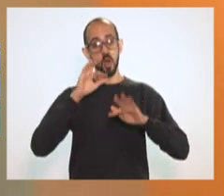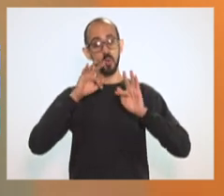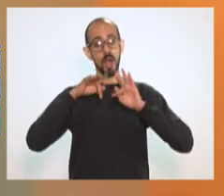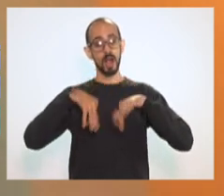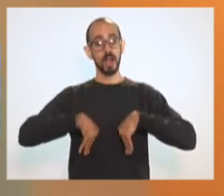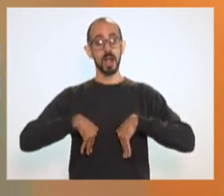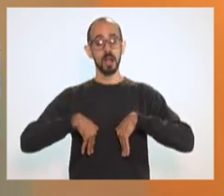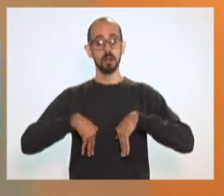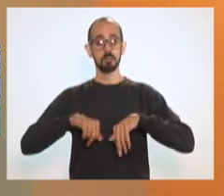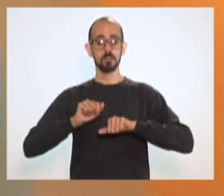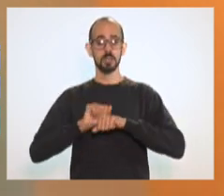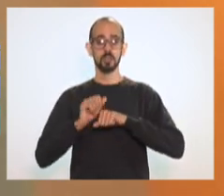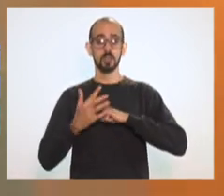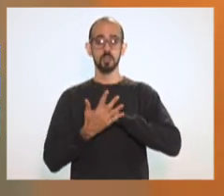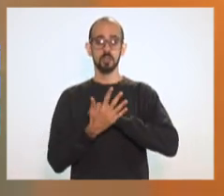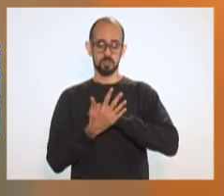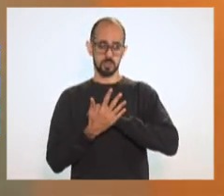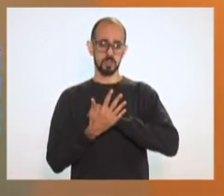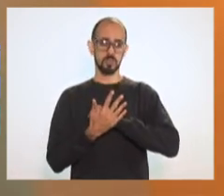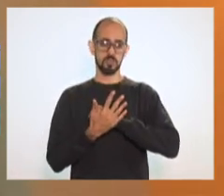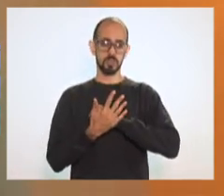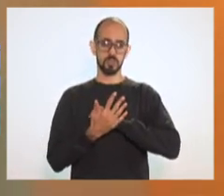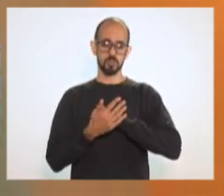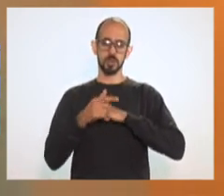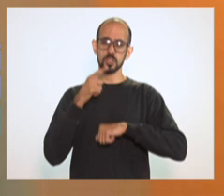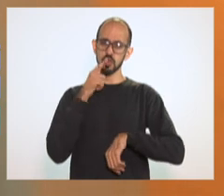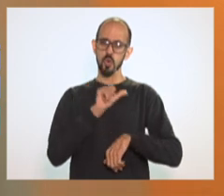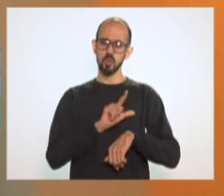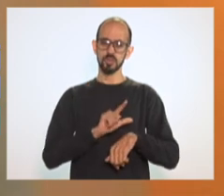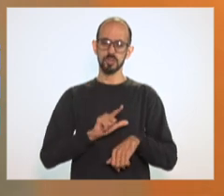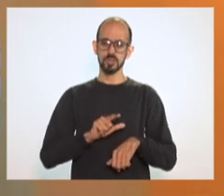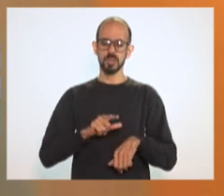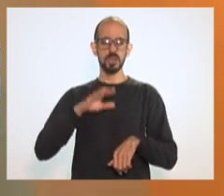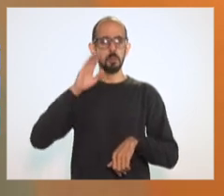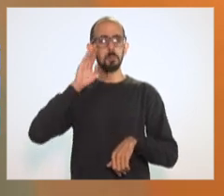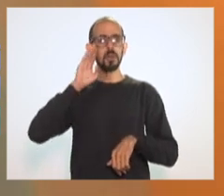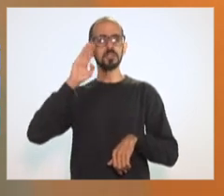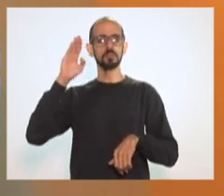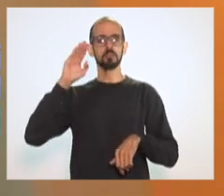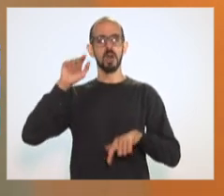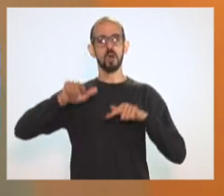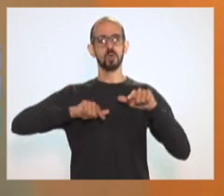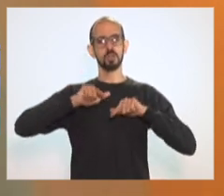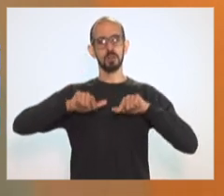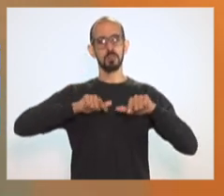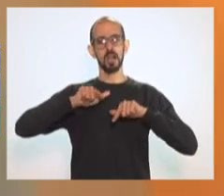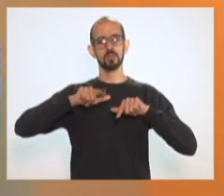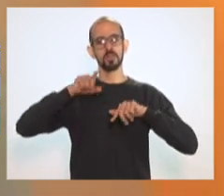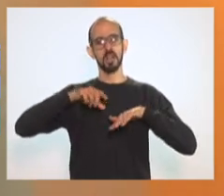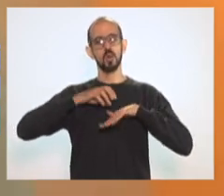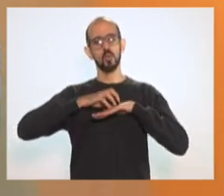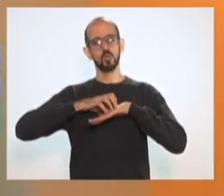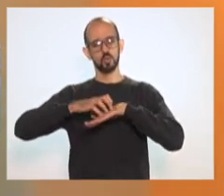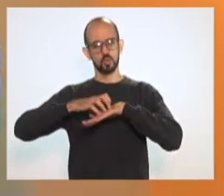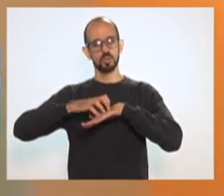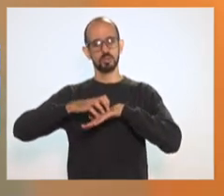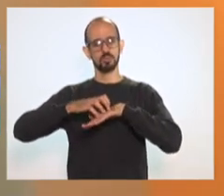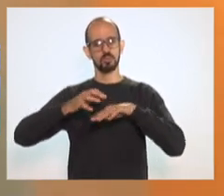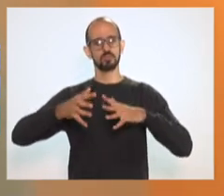repulgente a sua sua principal atividade uma das suas principais atividades que é o turismo então é para